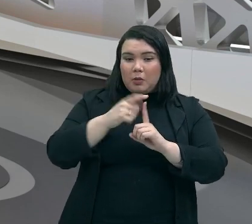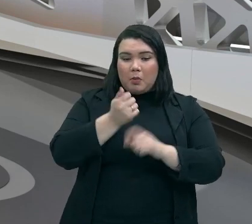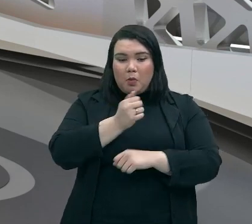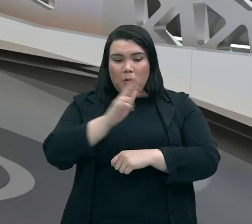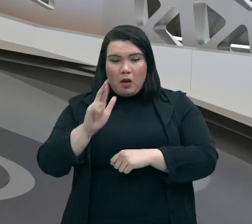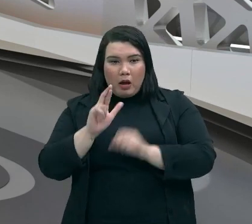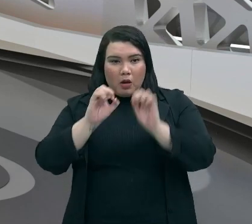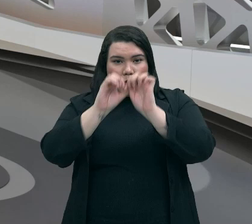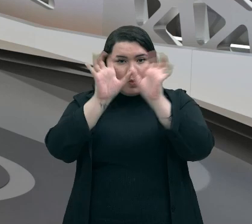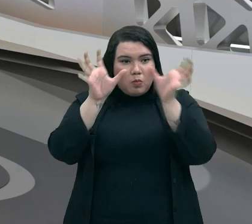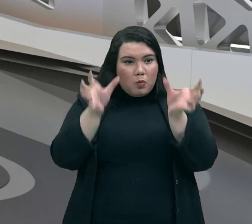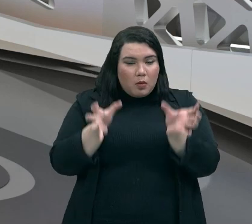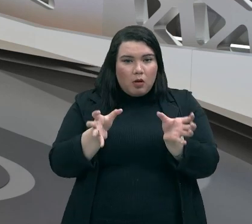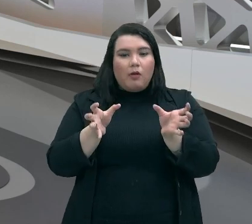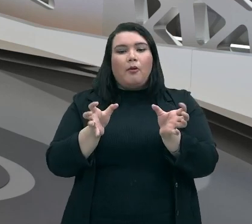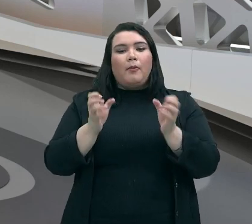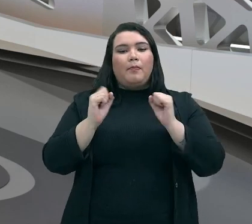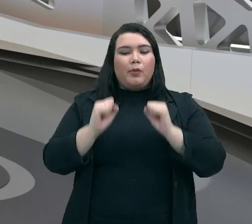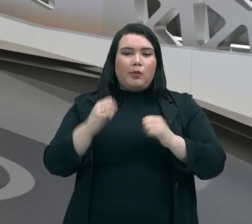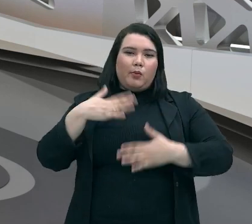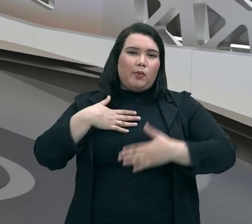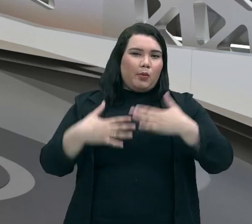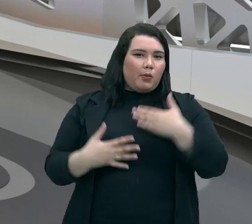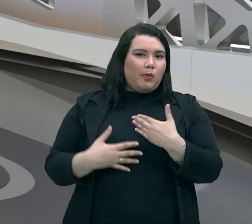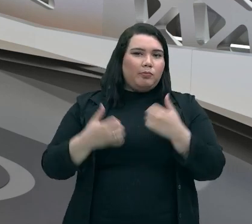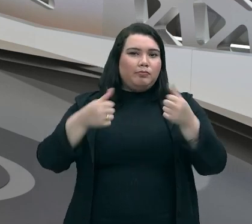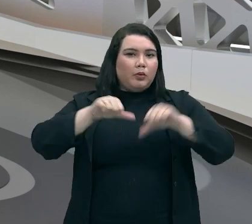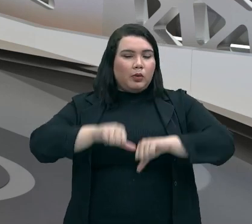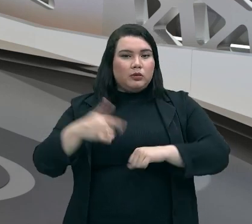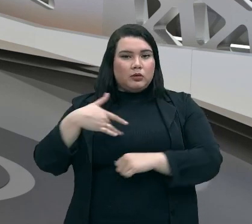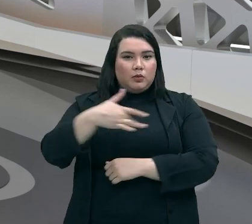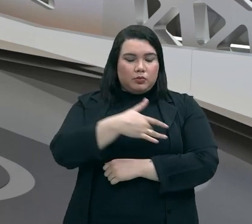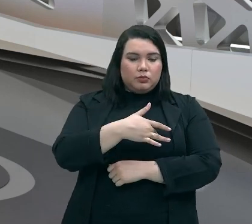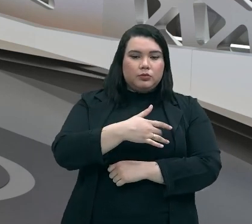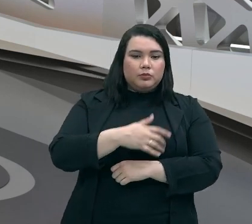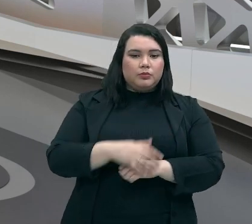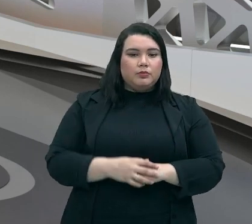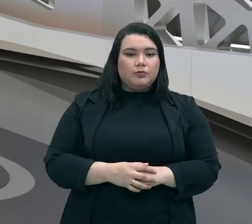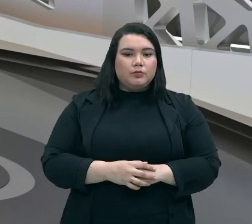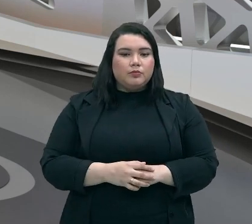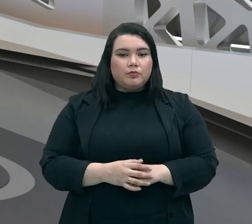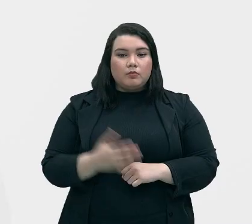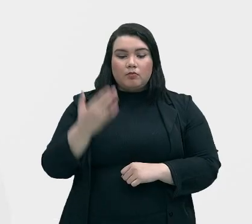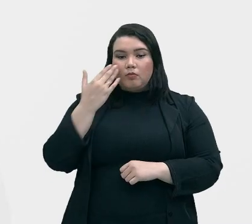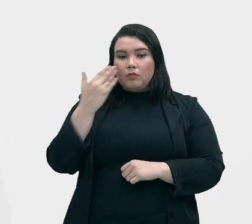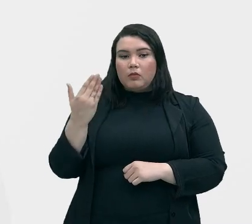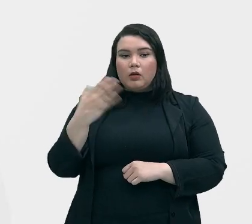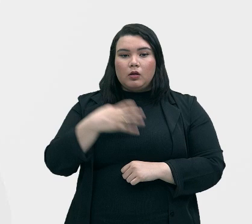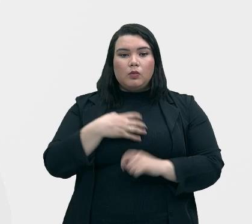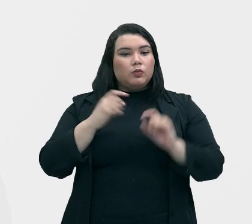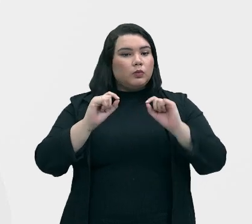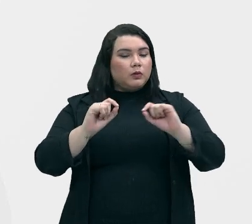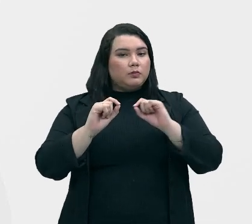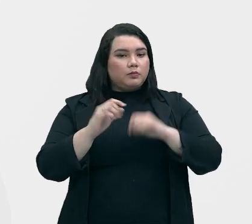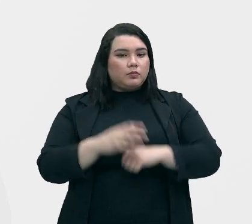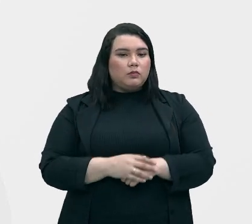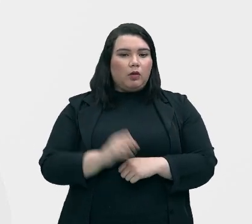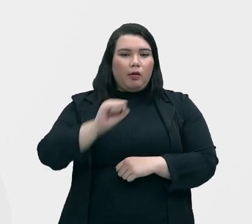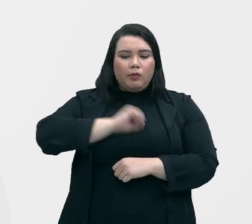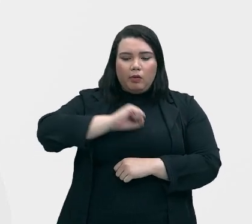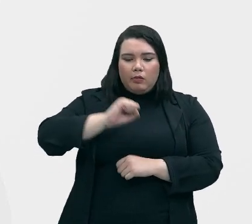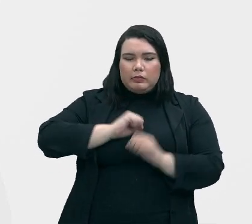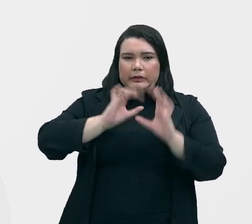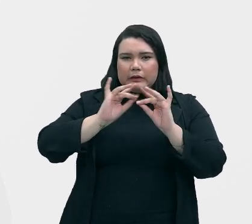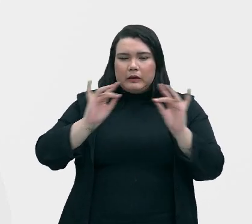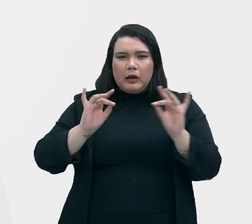vai prejudicar o organismo quase que por inteiro, né? Vamos aos sintomas? Olha só, nós temos aí tosse com